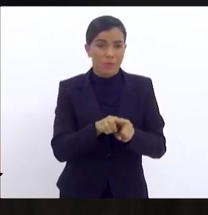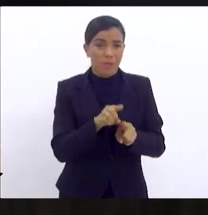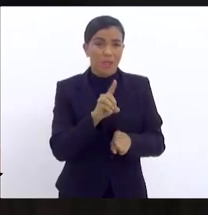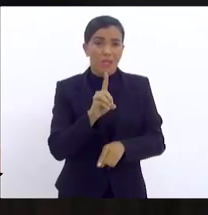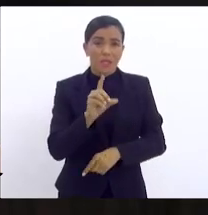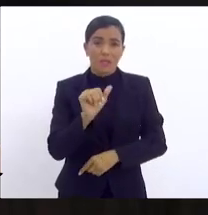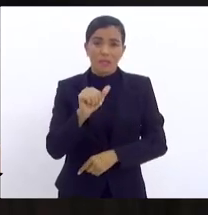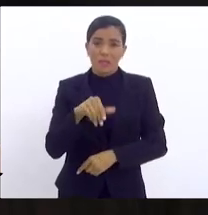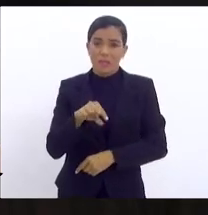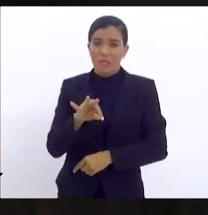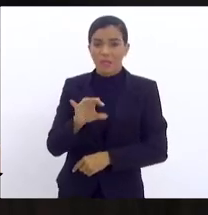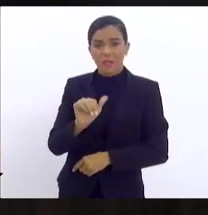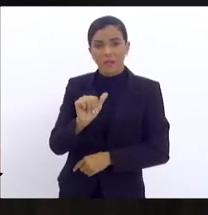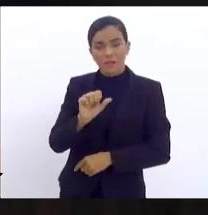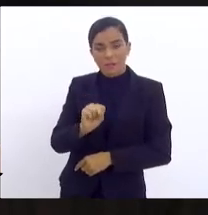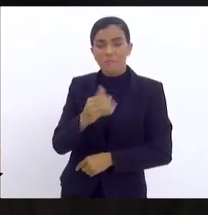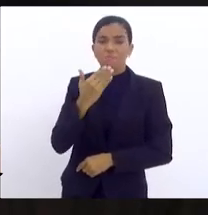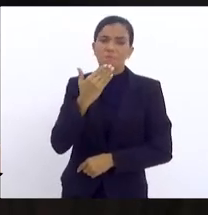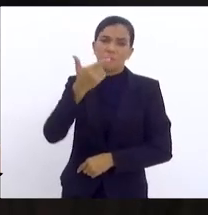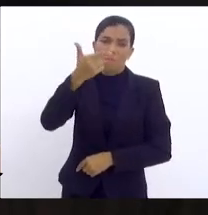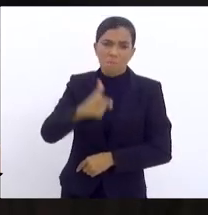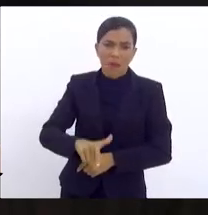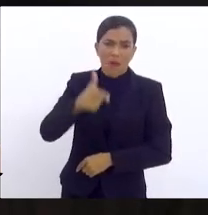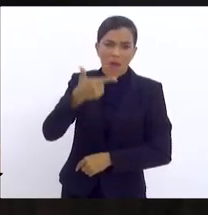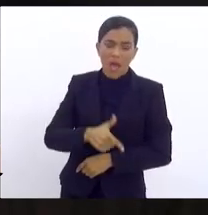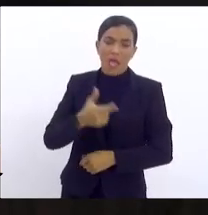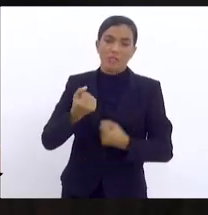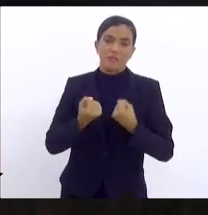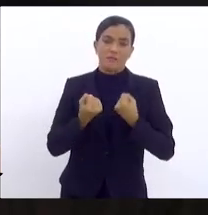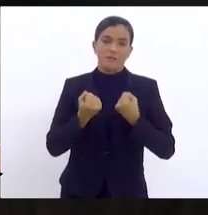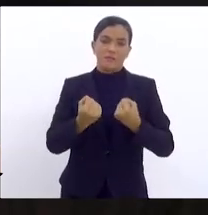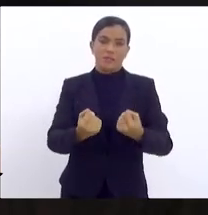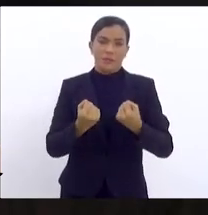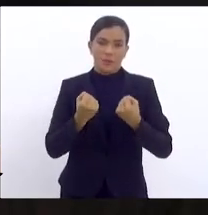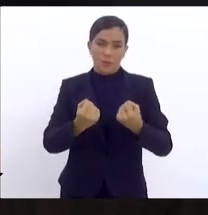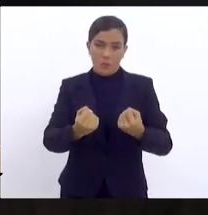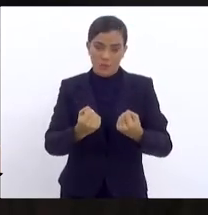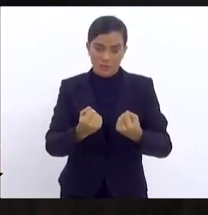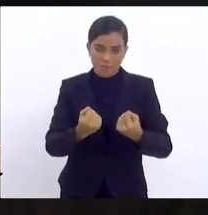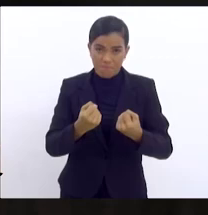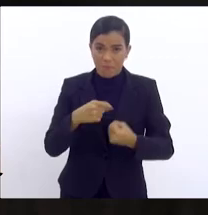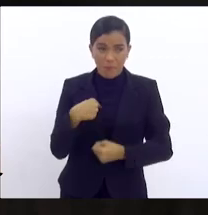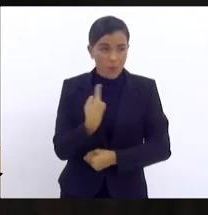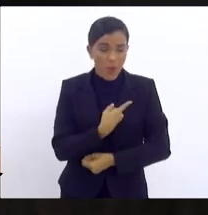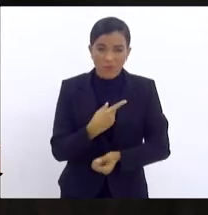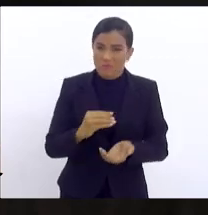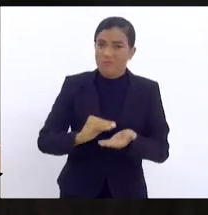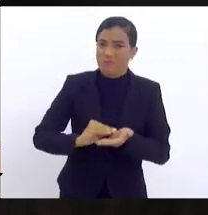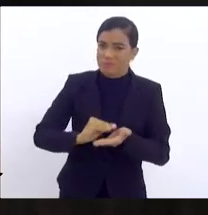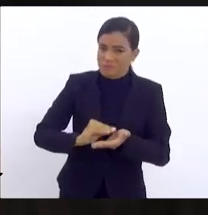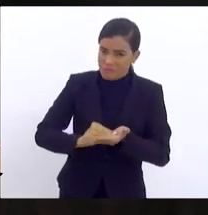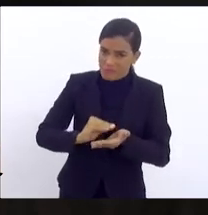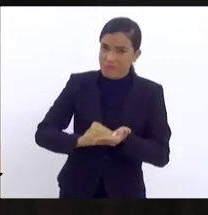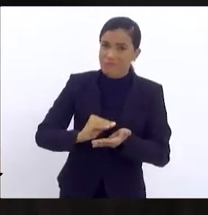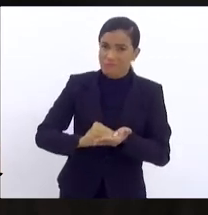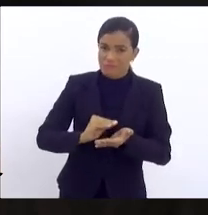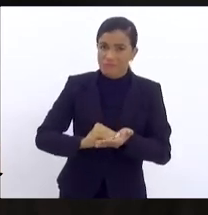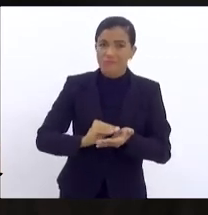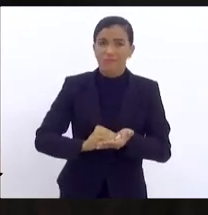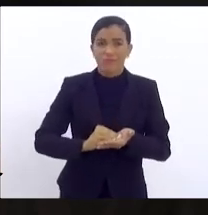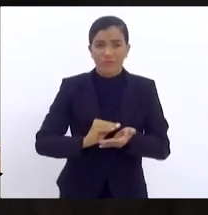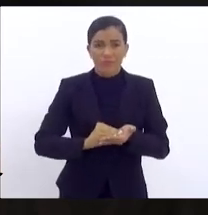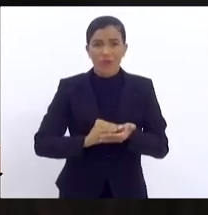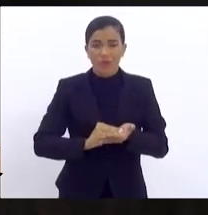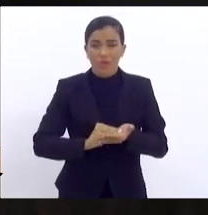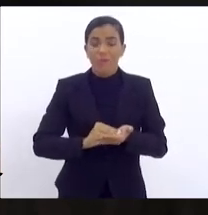mais viaturas para os nossos policiais lá porque nós estamos nós estamos carente de viaturas em termos de armamento